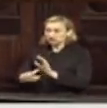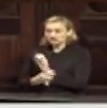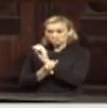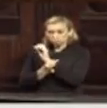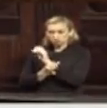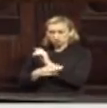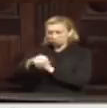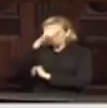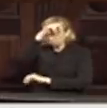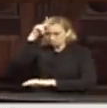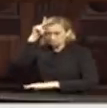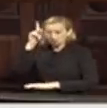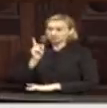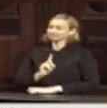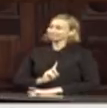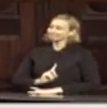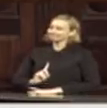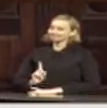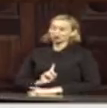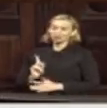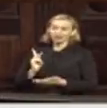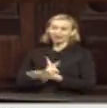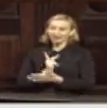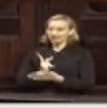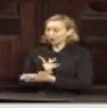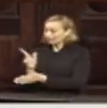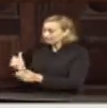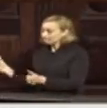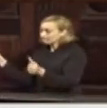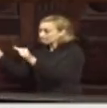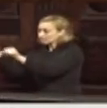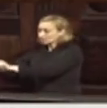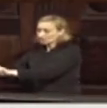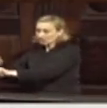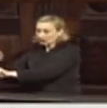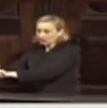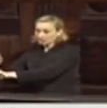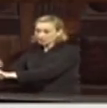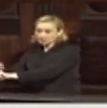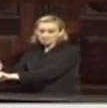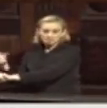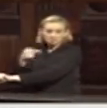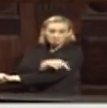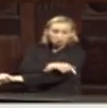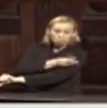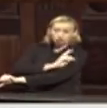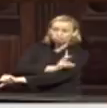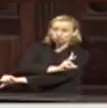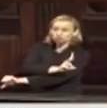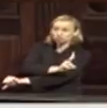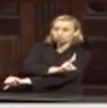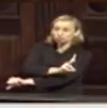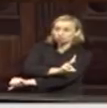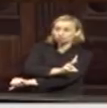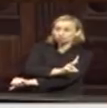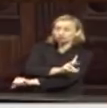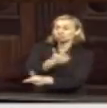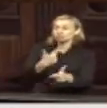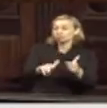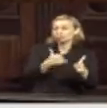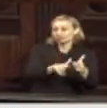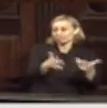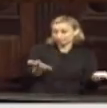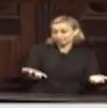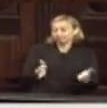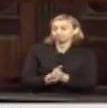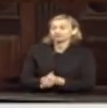Vai piorar o problema do saneamento, que é gravíssimo, e não resolve o problema da segurança. É absolutamente irrisório diante